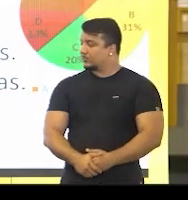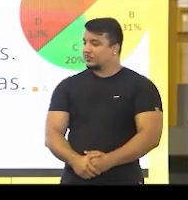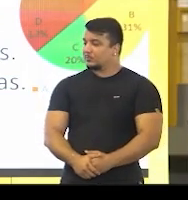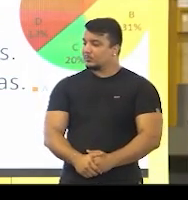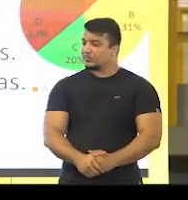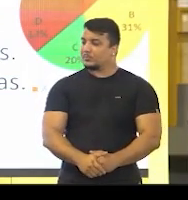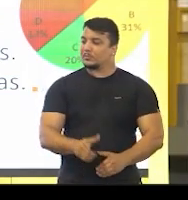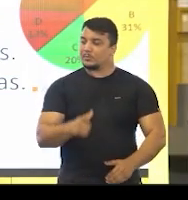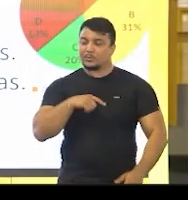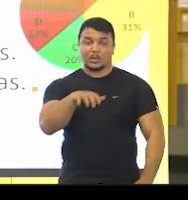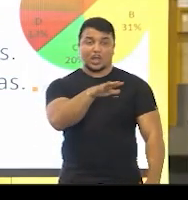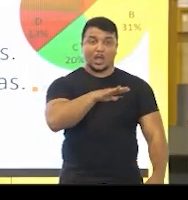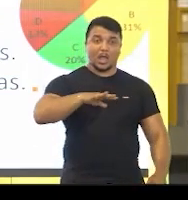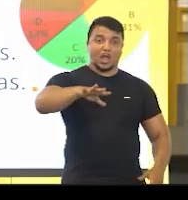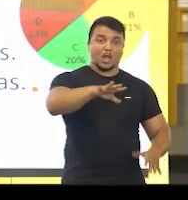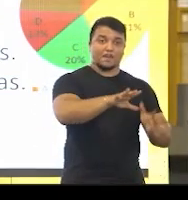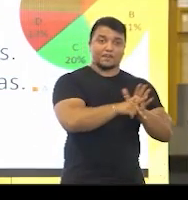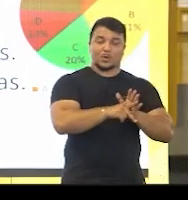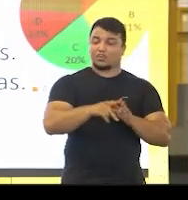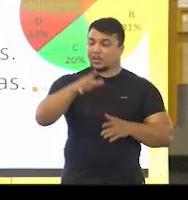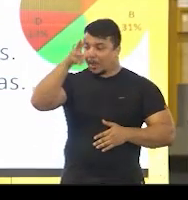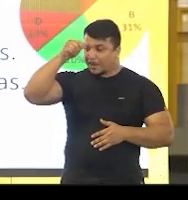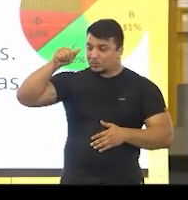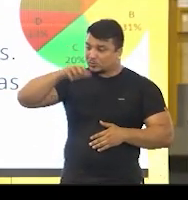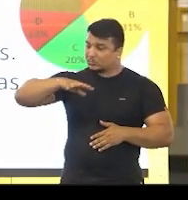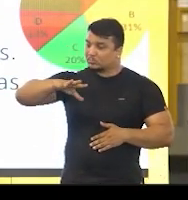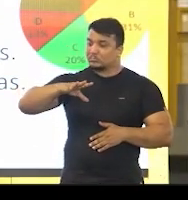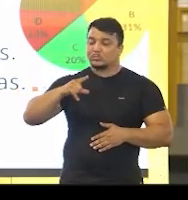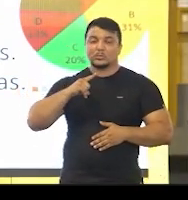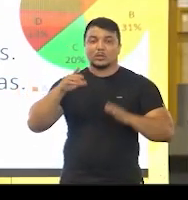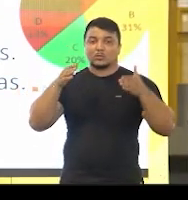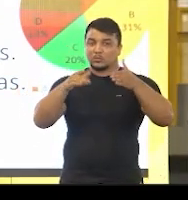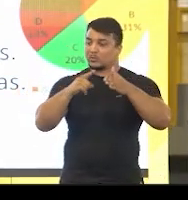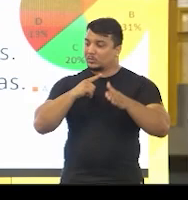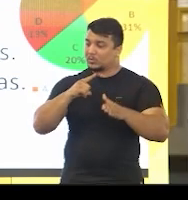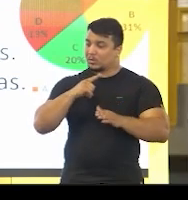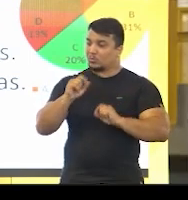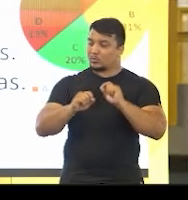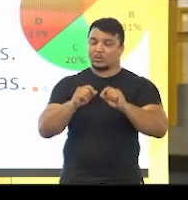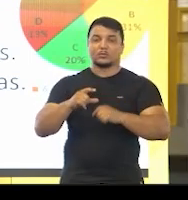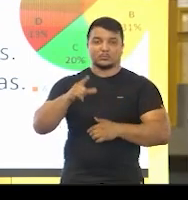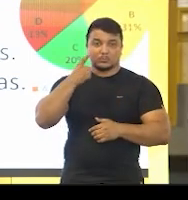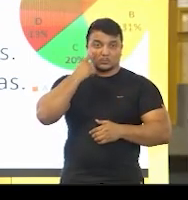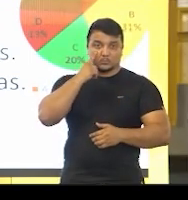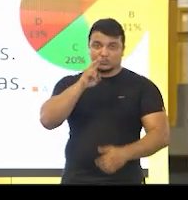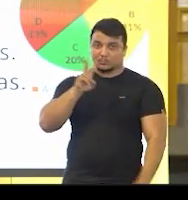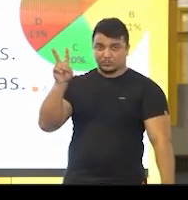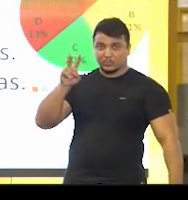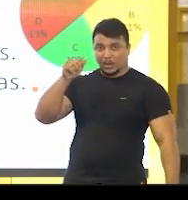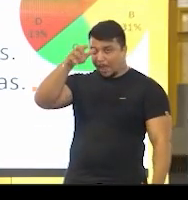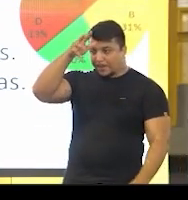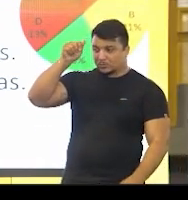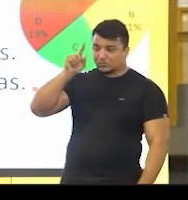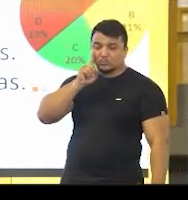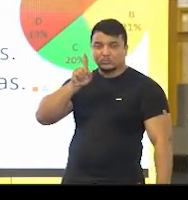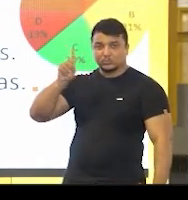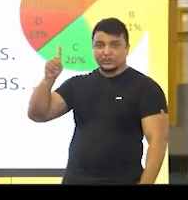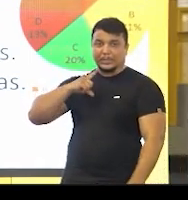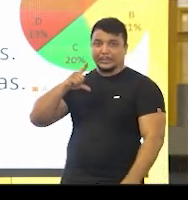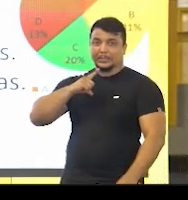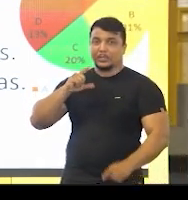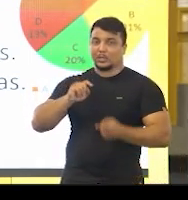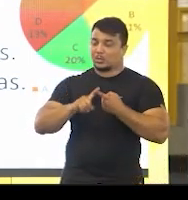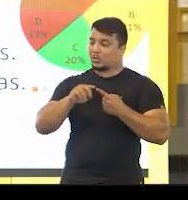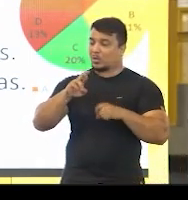magmática. A área da Amazônia legal. Aqui na legenda, venham para a legenda. A legenda diz